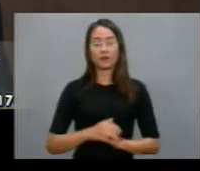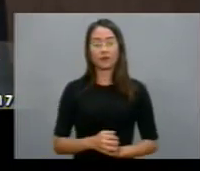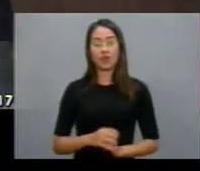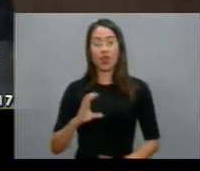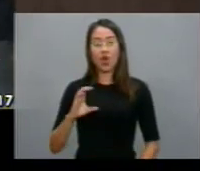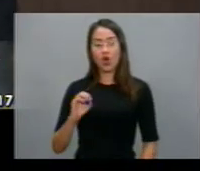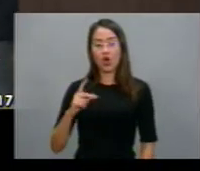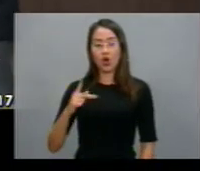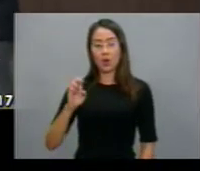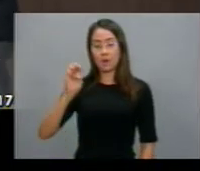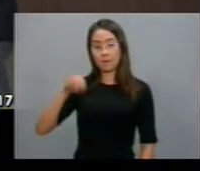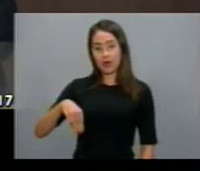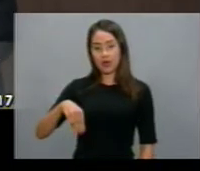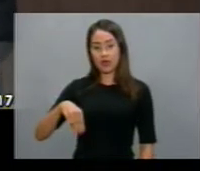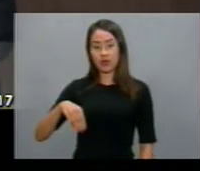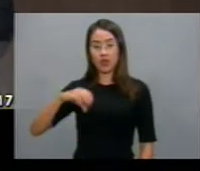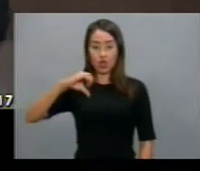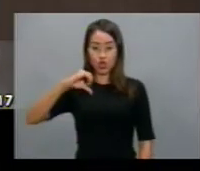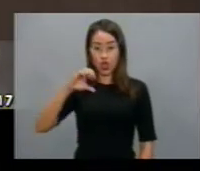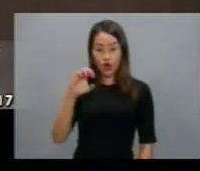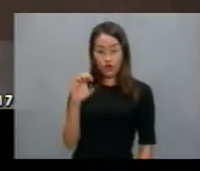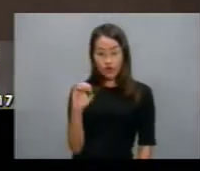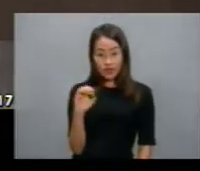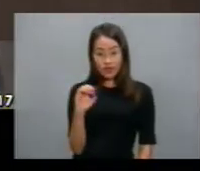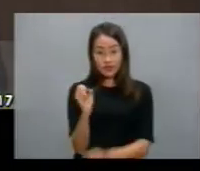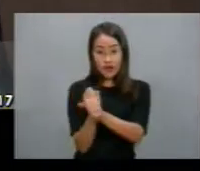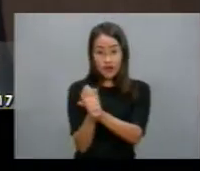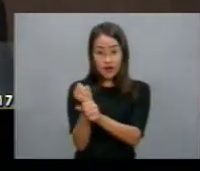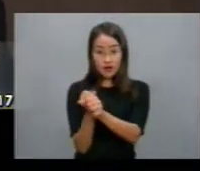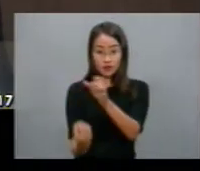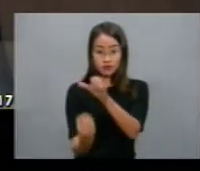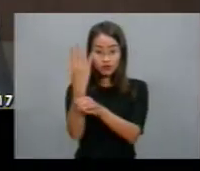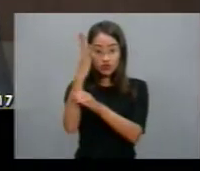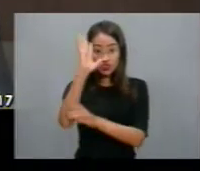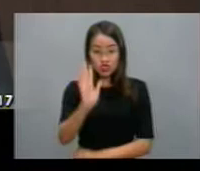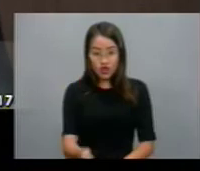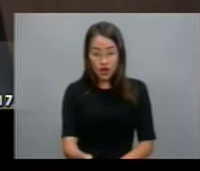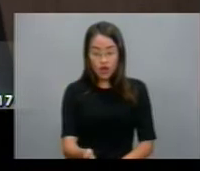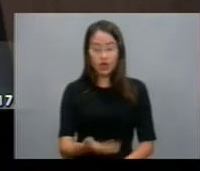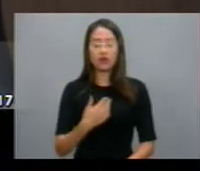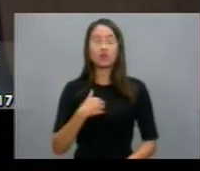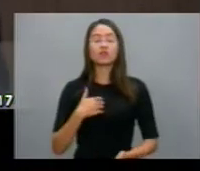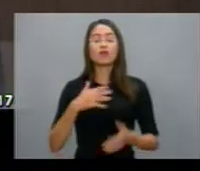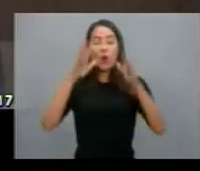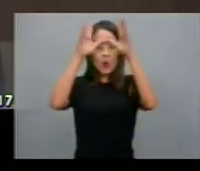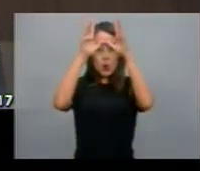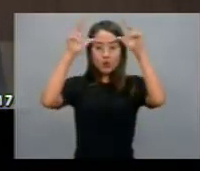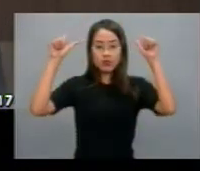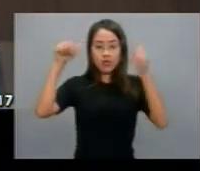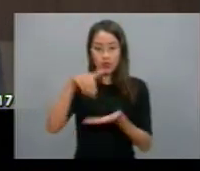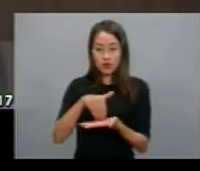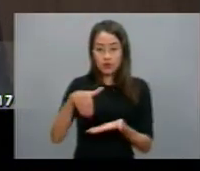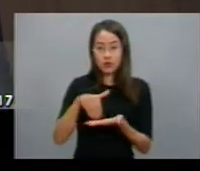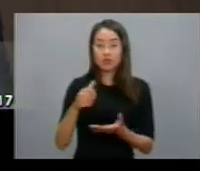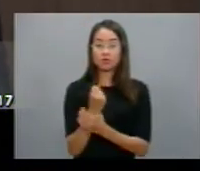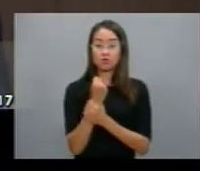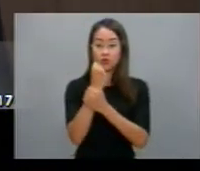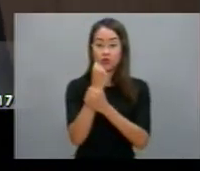COPEN, que inclusive faz 90 anos agora, nós temos que reativar o Conselho de Segurança Pública para que defina